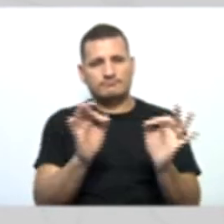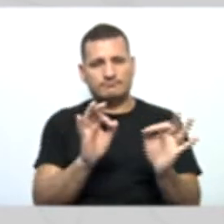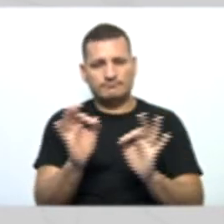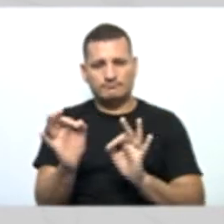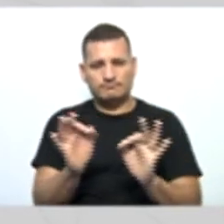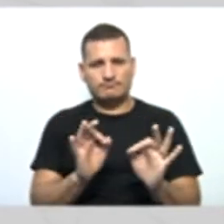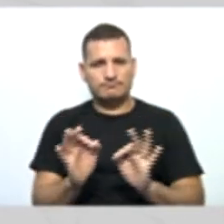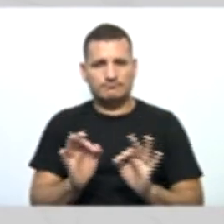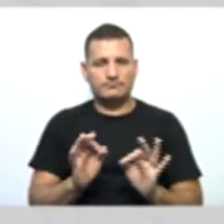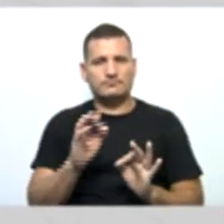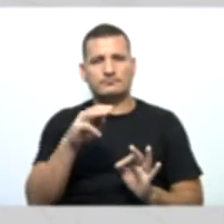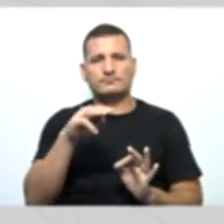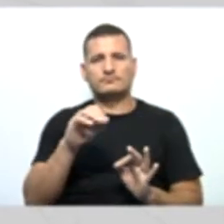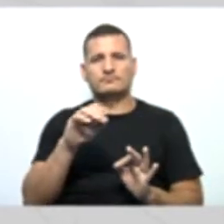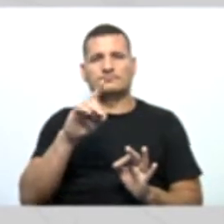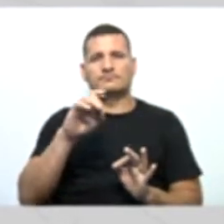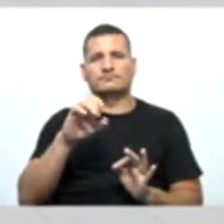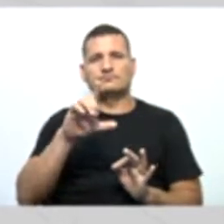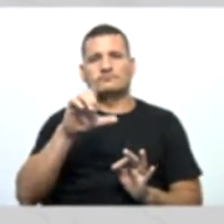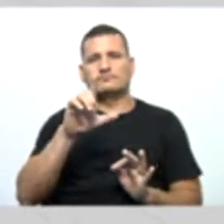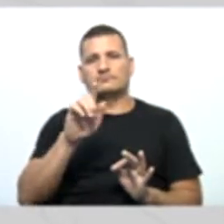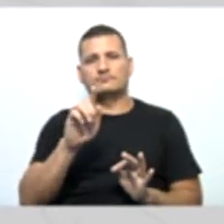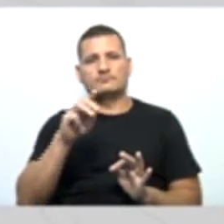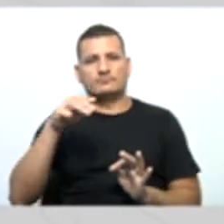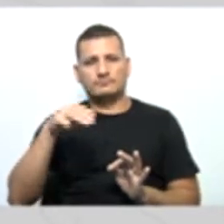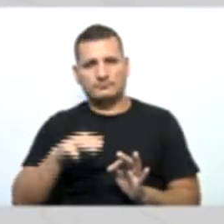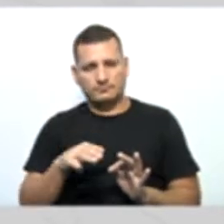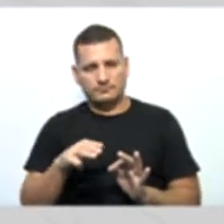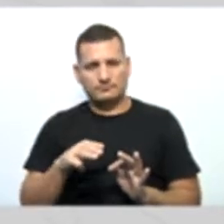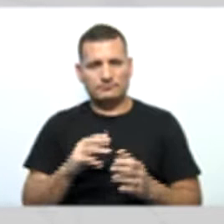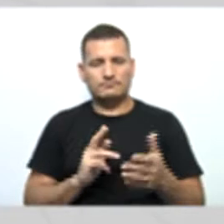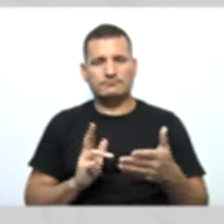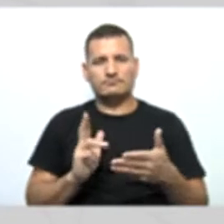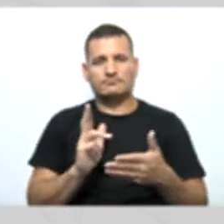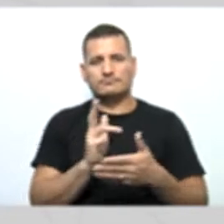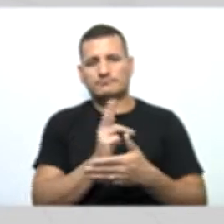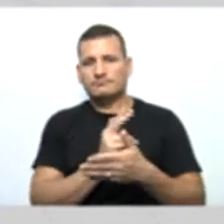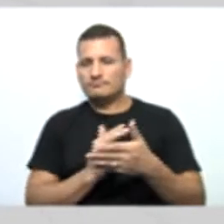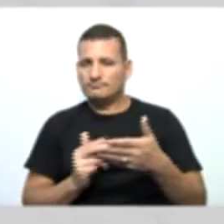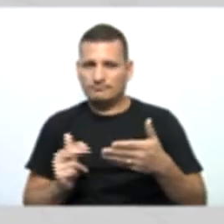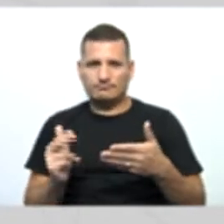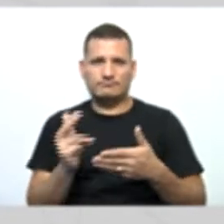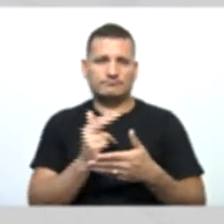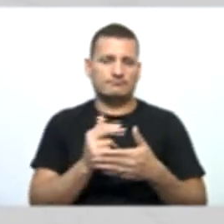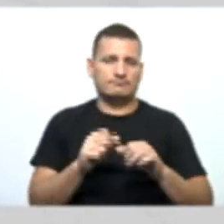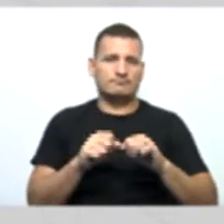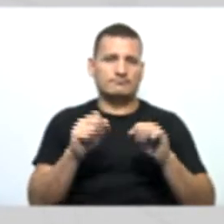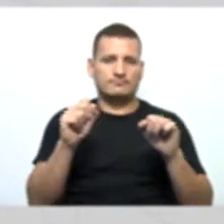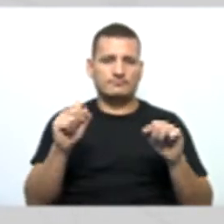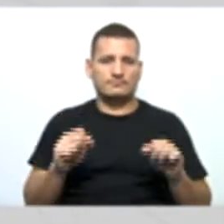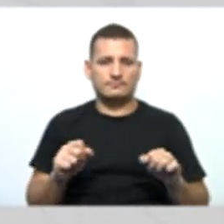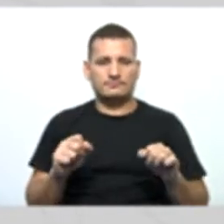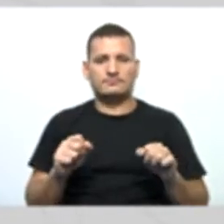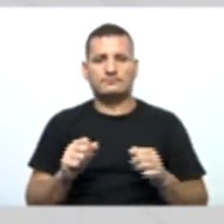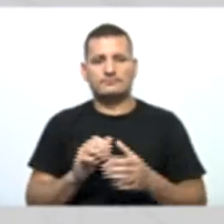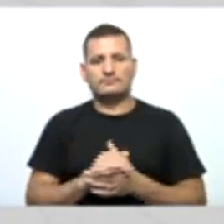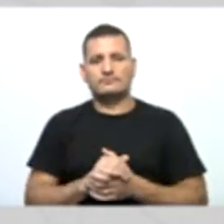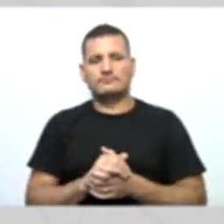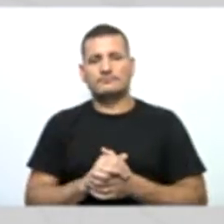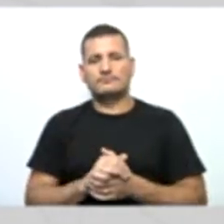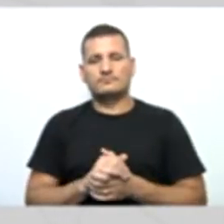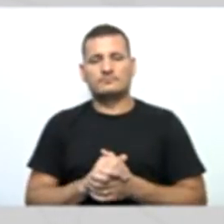de software, né? Modelagem de sistemas ou modelagem de software. O que